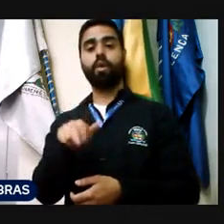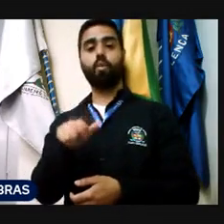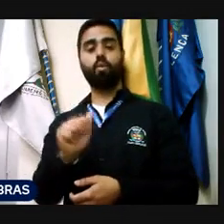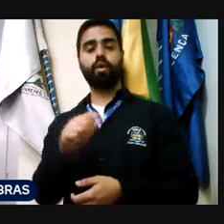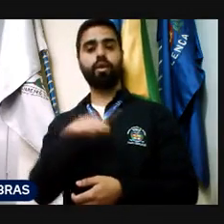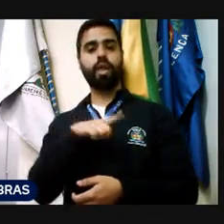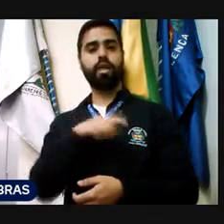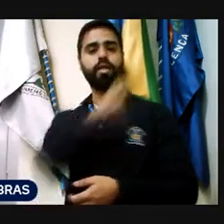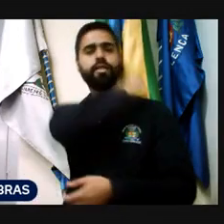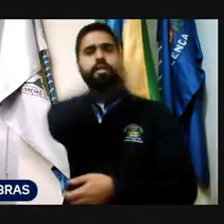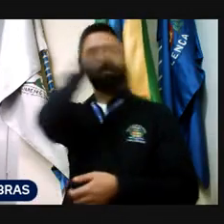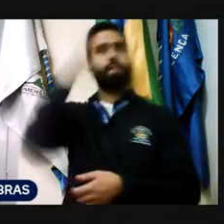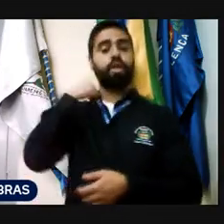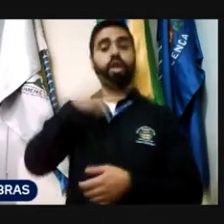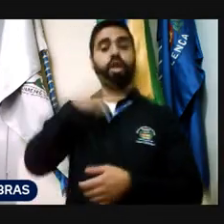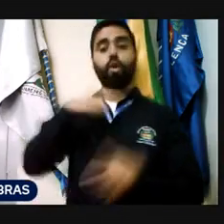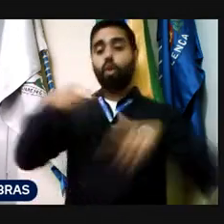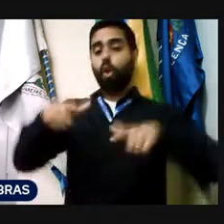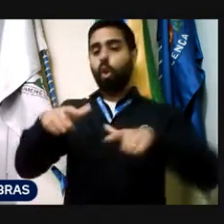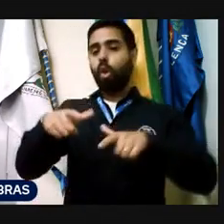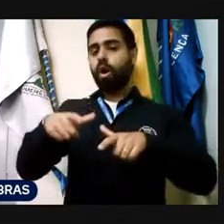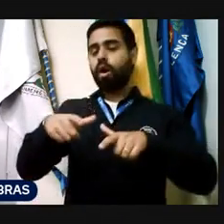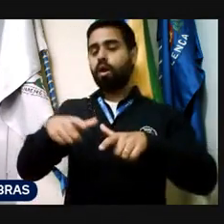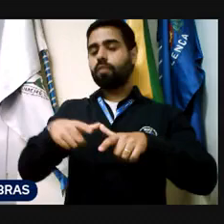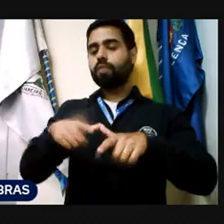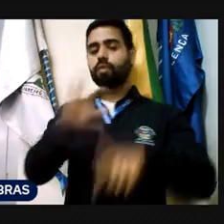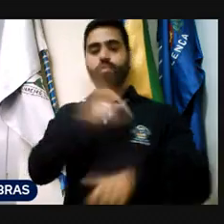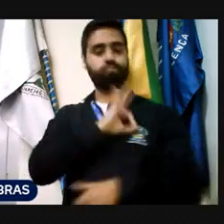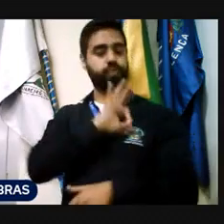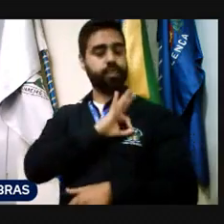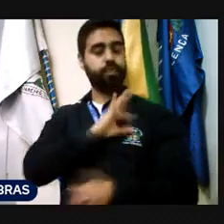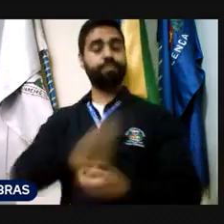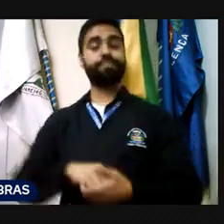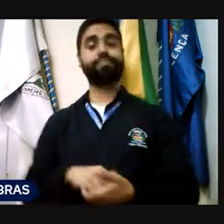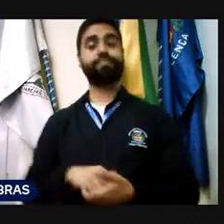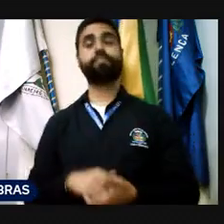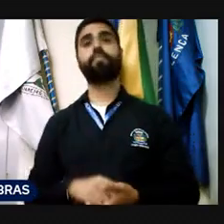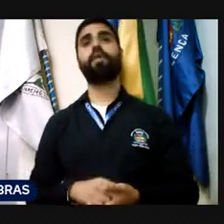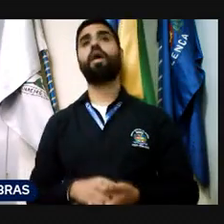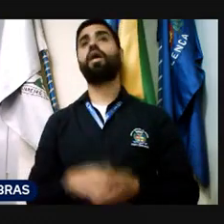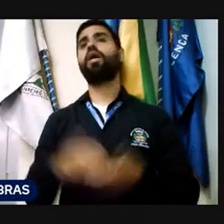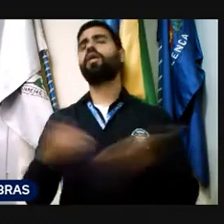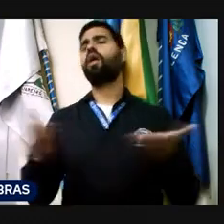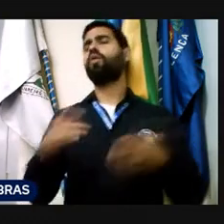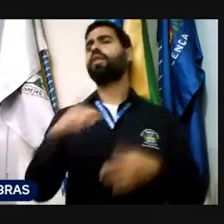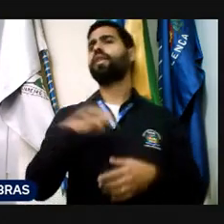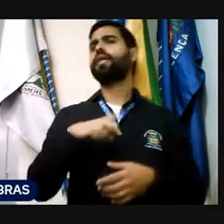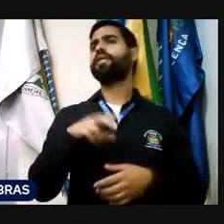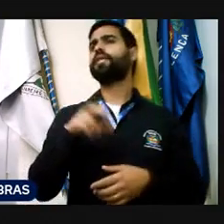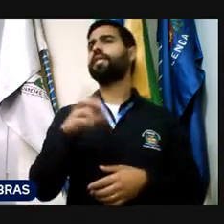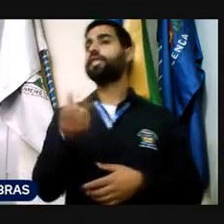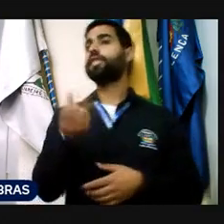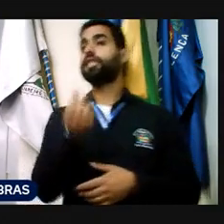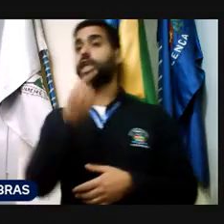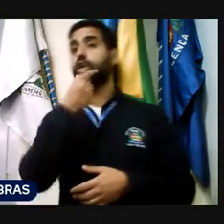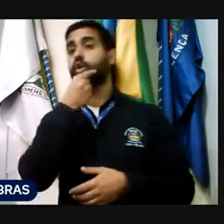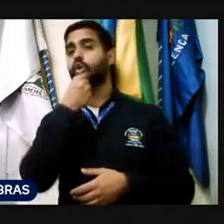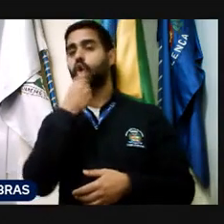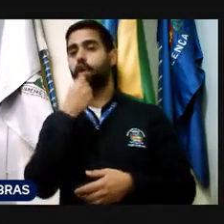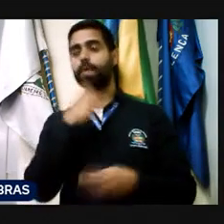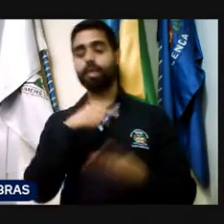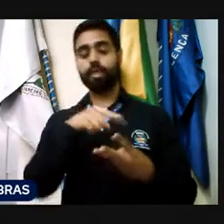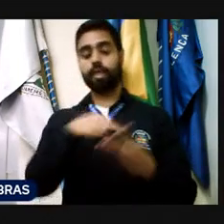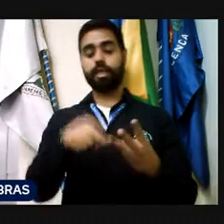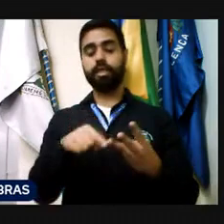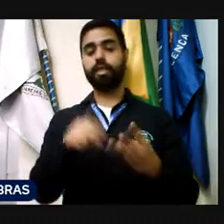um posto fixo da Polícia Rodoviária Estadual. E Parapeúna, agora nós temos 6 homens, 3 da